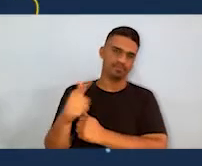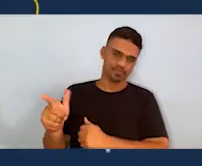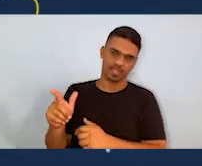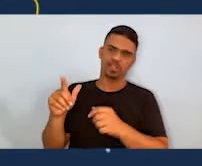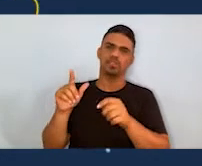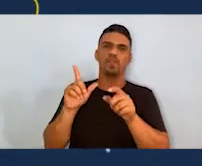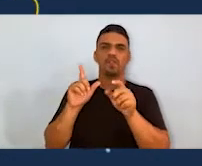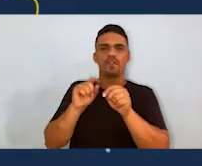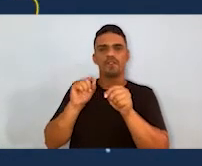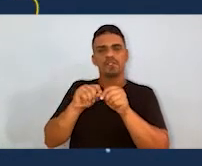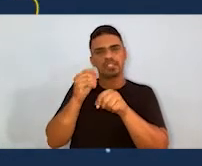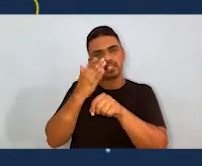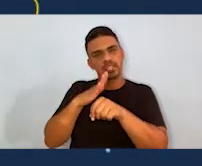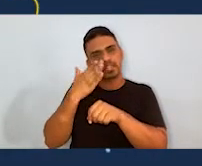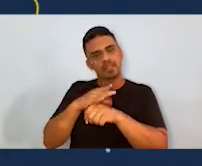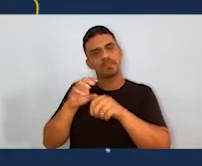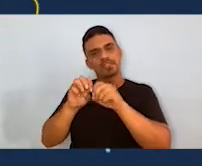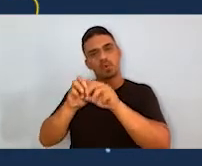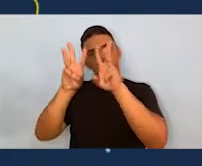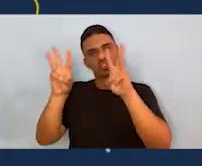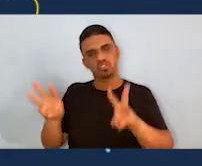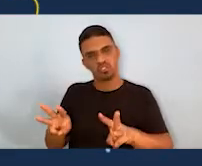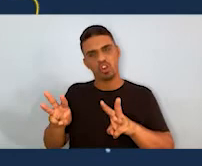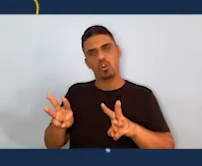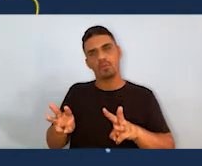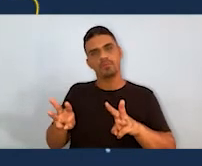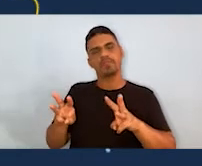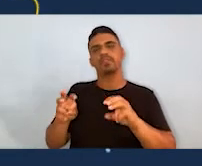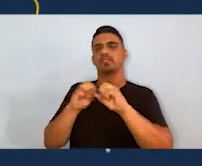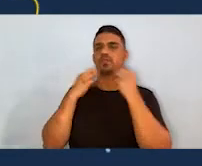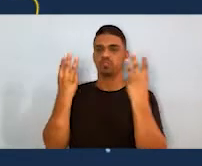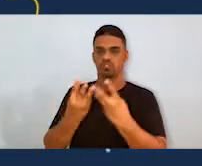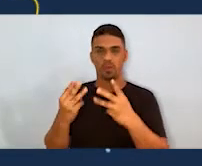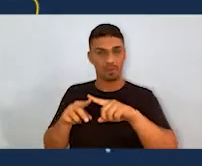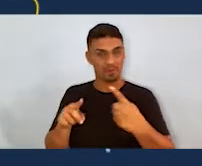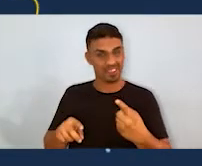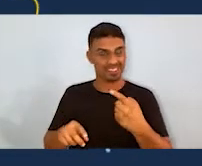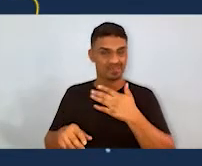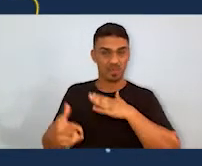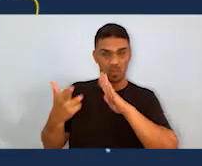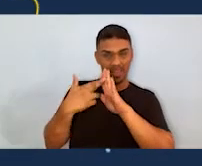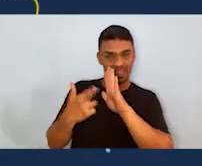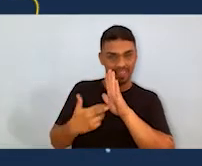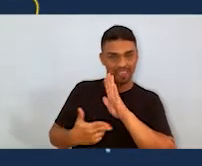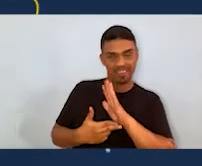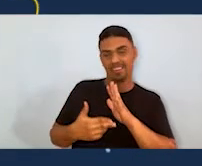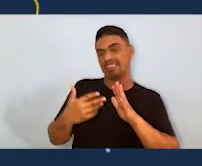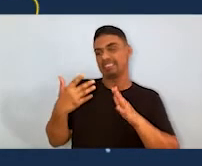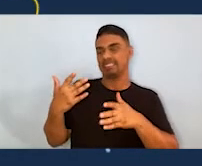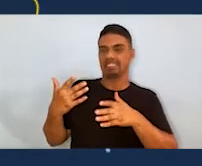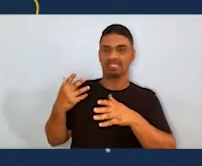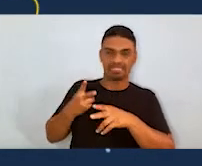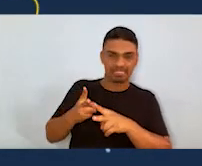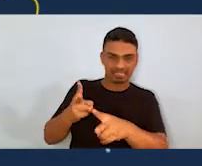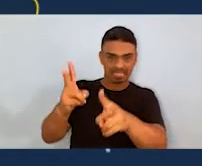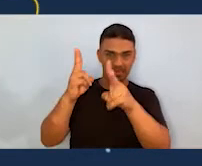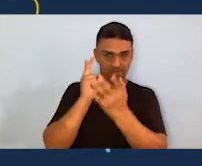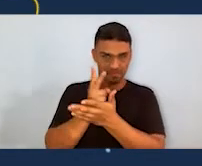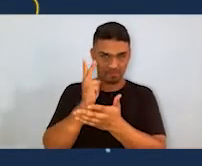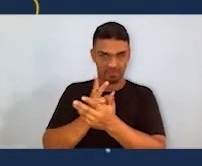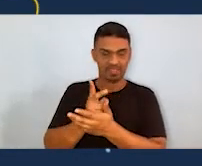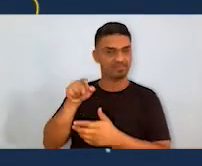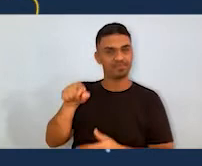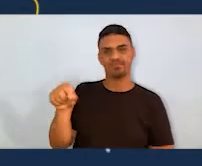os workshops, fazer essas coisas, mas assim, não é o meu padrão, eu uso a ferramenta Lean, algumas outras coisas por